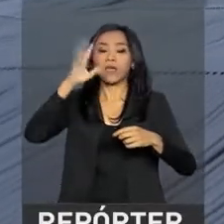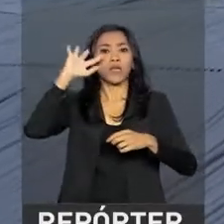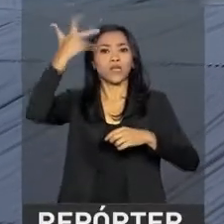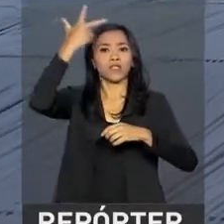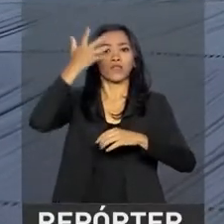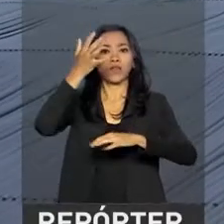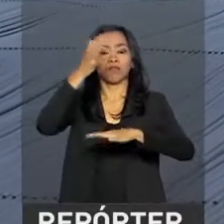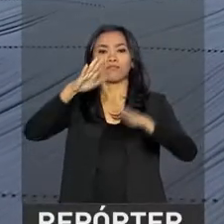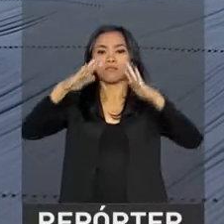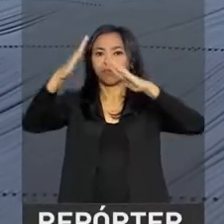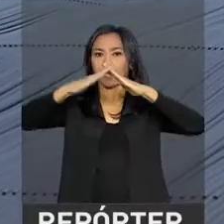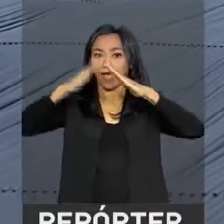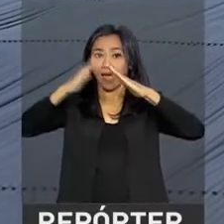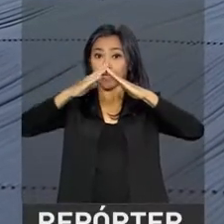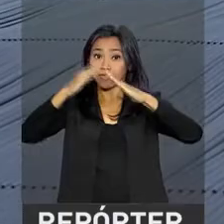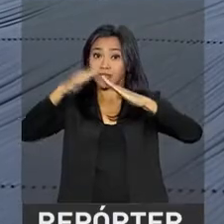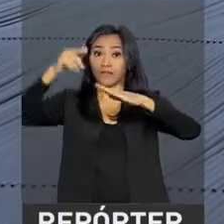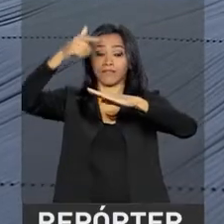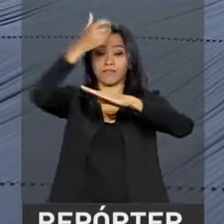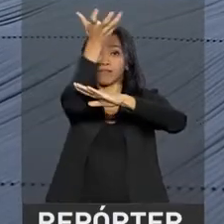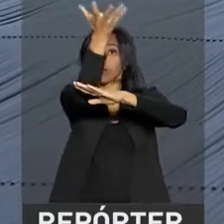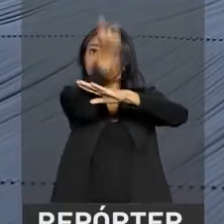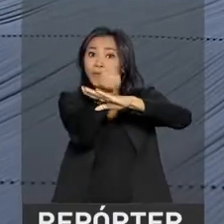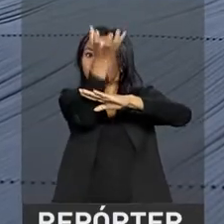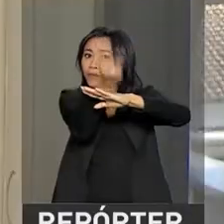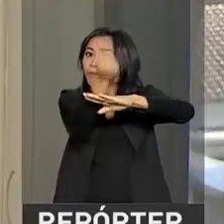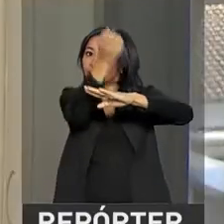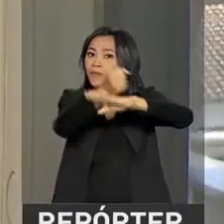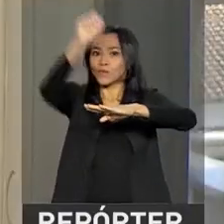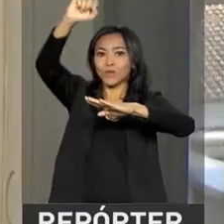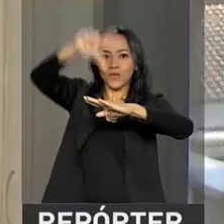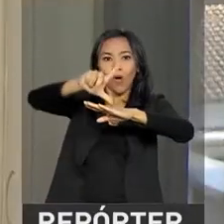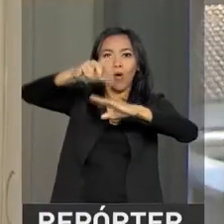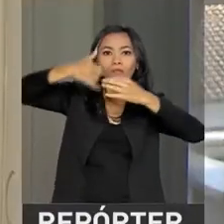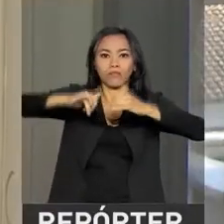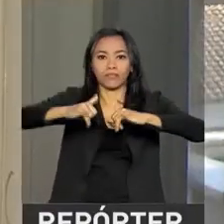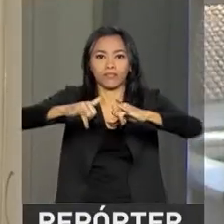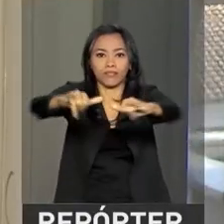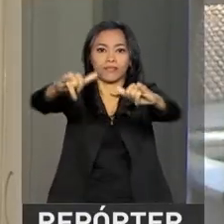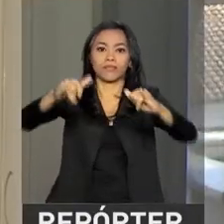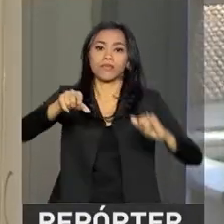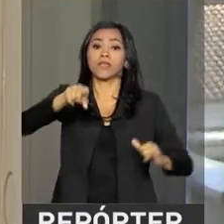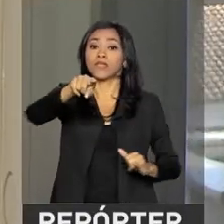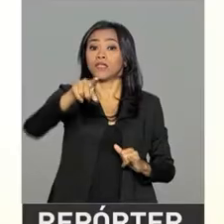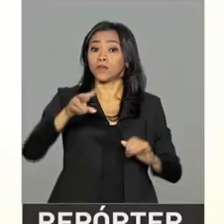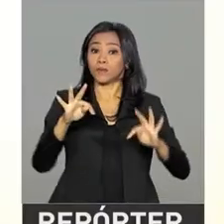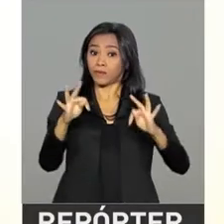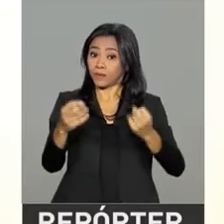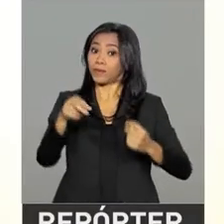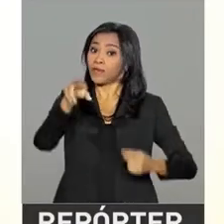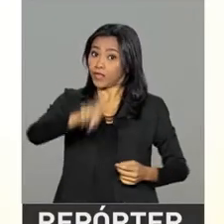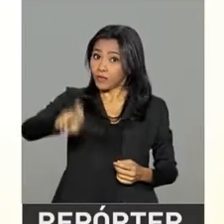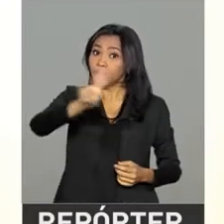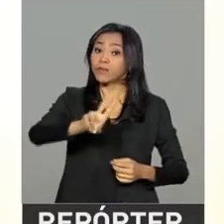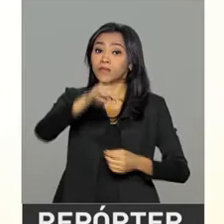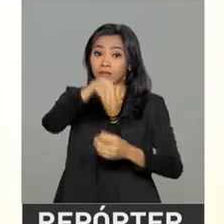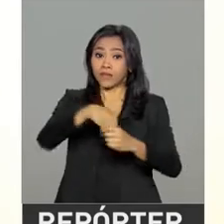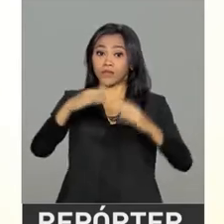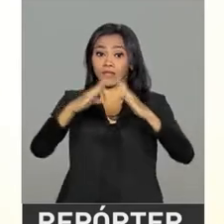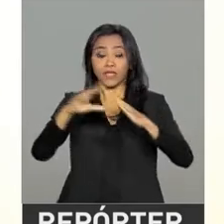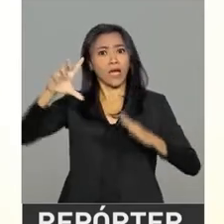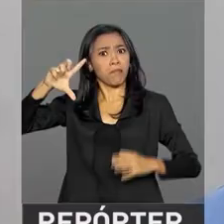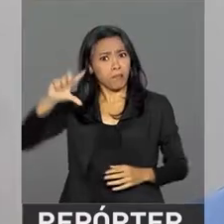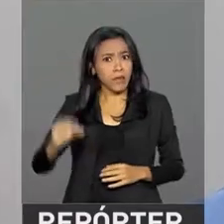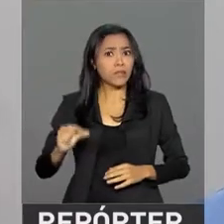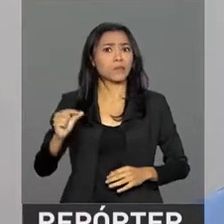meio do ano passado e agora é um micro gerador de energia desde então consome o que capta do sol a conta de luz abaixou